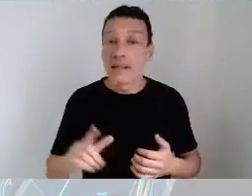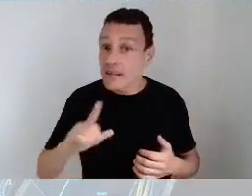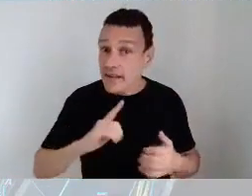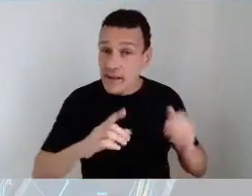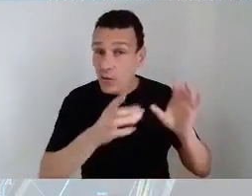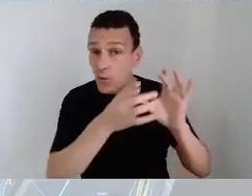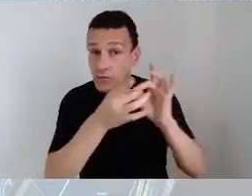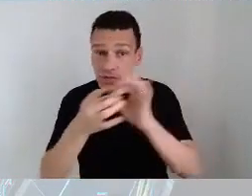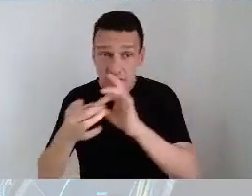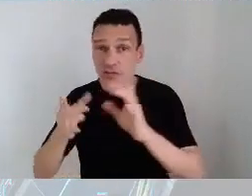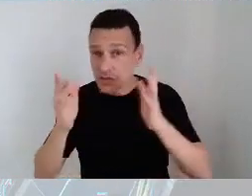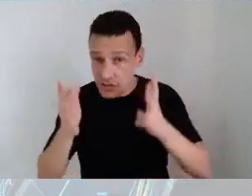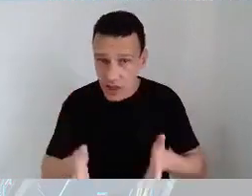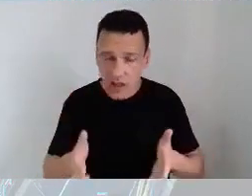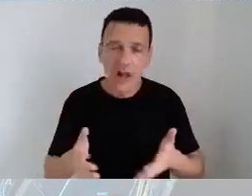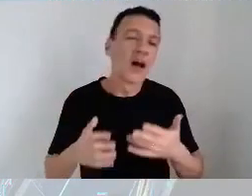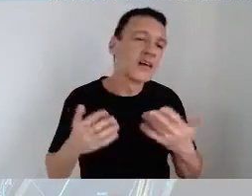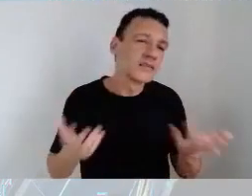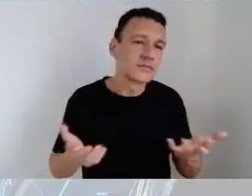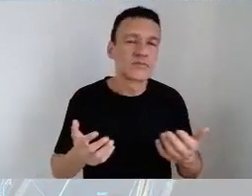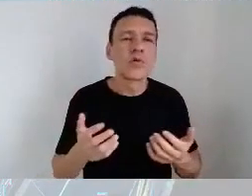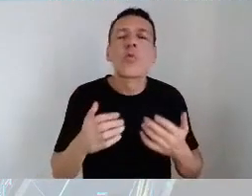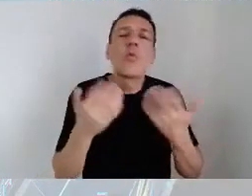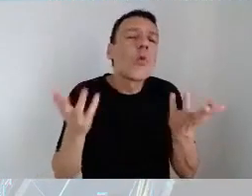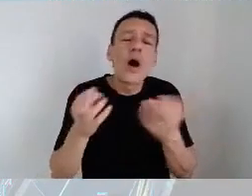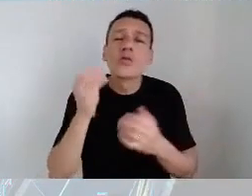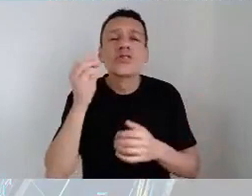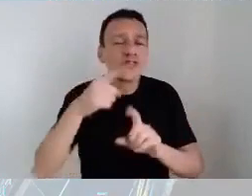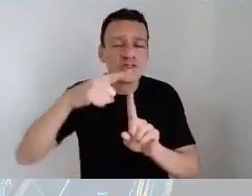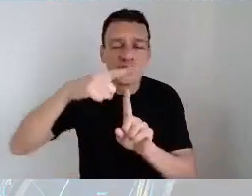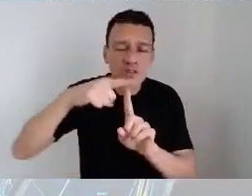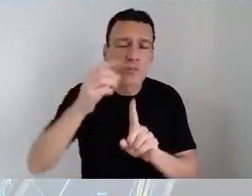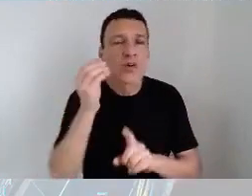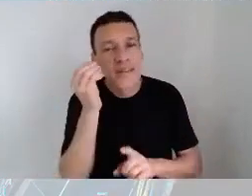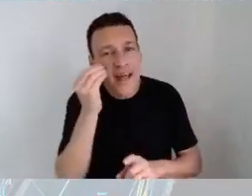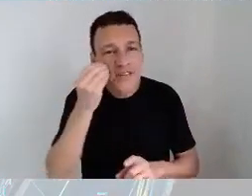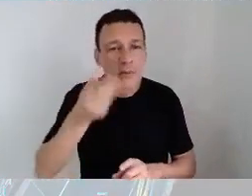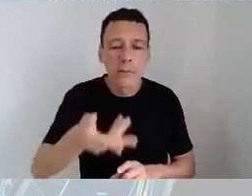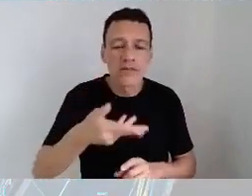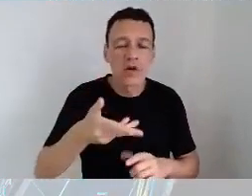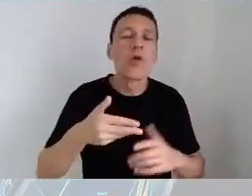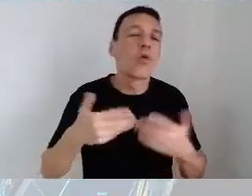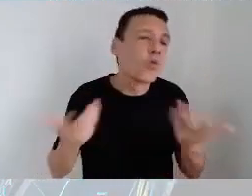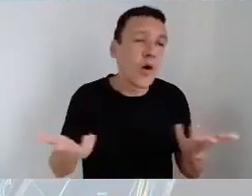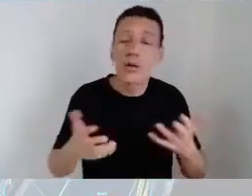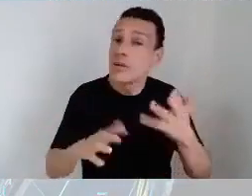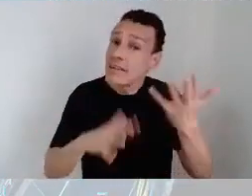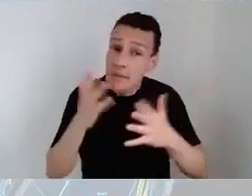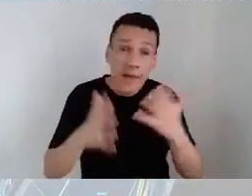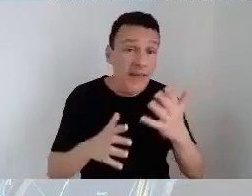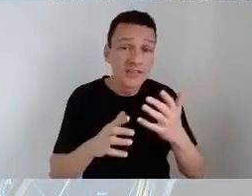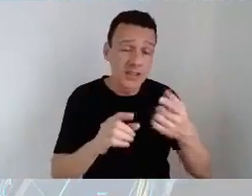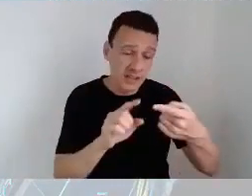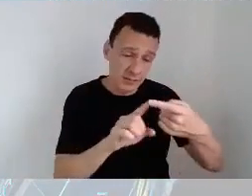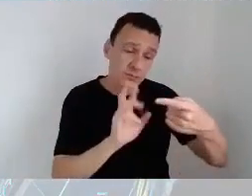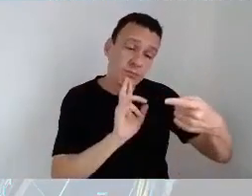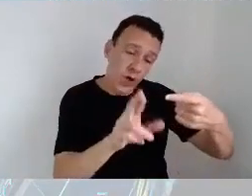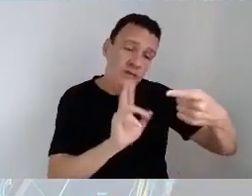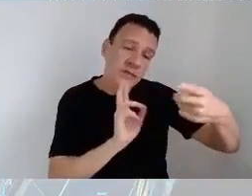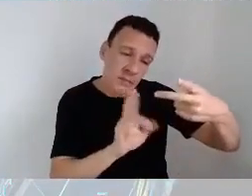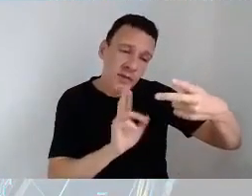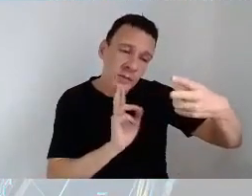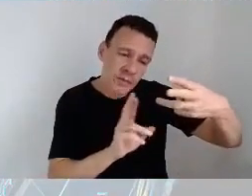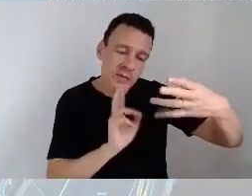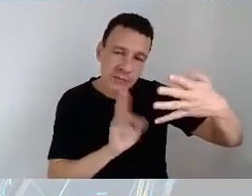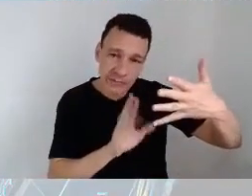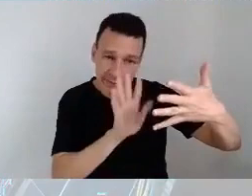mas aí, que tipo de teste de performance você aplicaria? Não sei te responder sem as respostas, né? Lembra? As respostas são os insumos para a